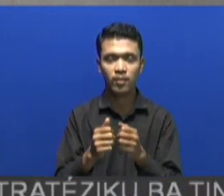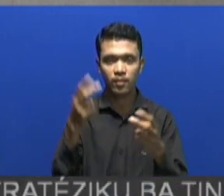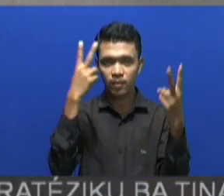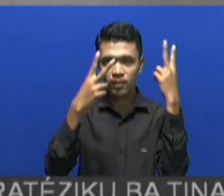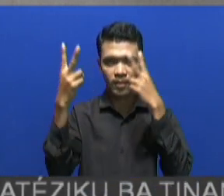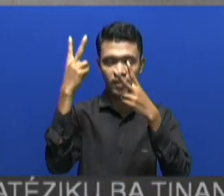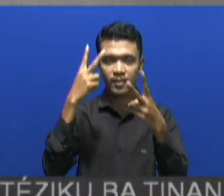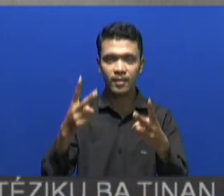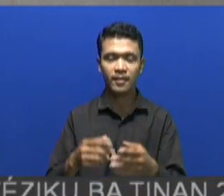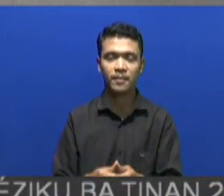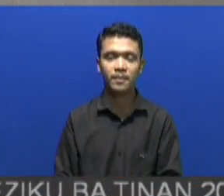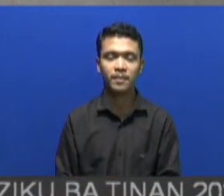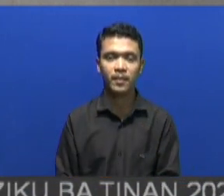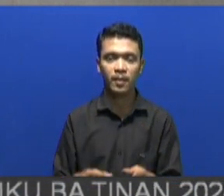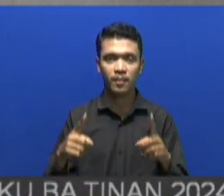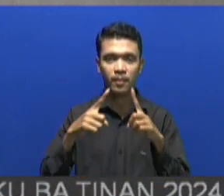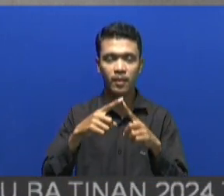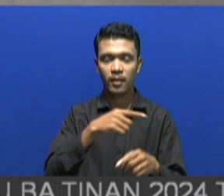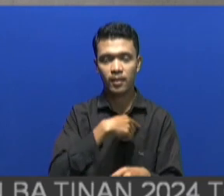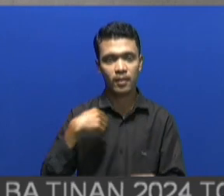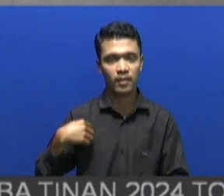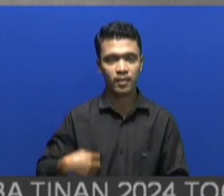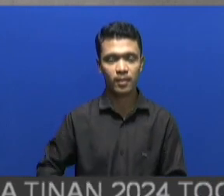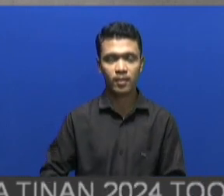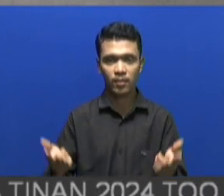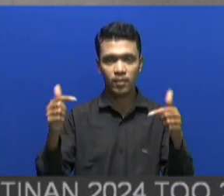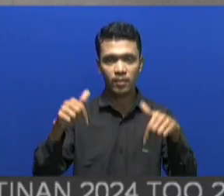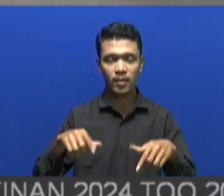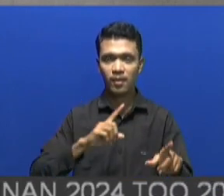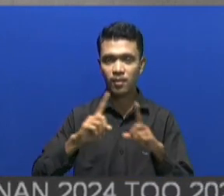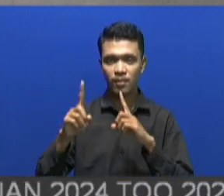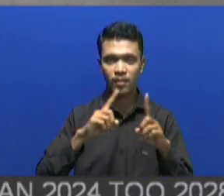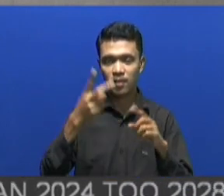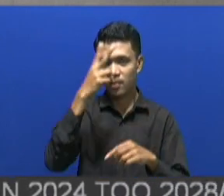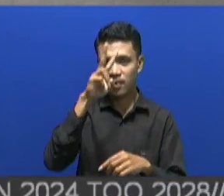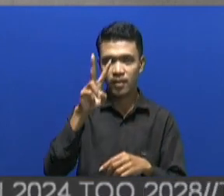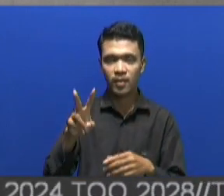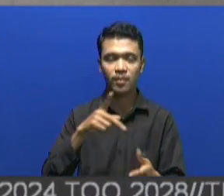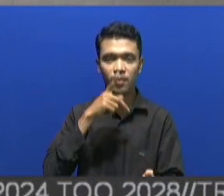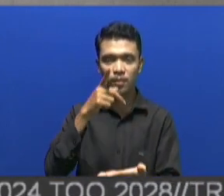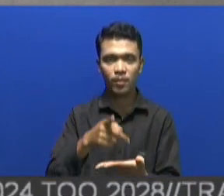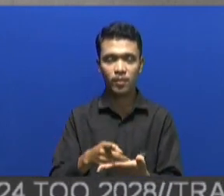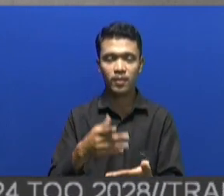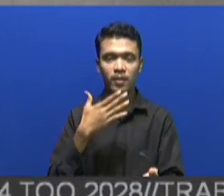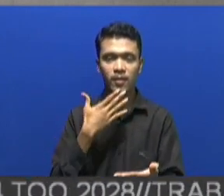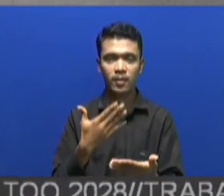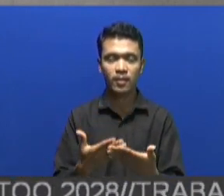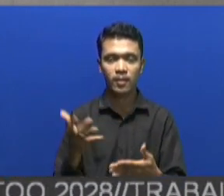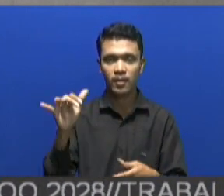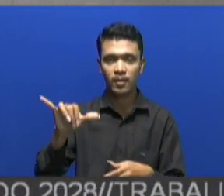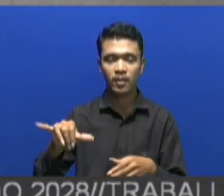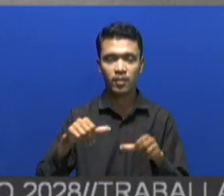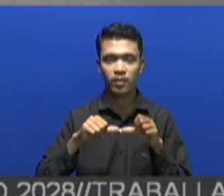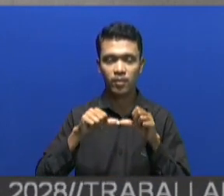presidente Niemons na China e também colhia a tua reunião e a propostas concretas será de bem também